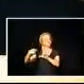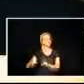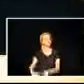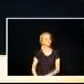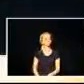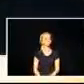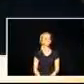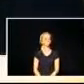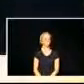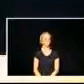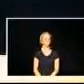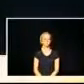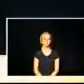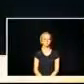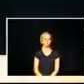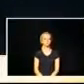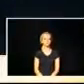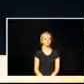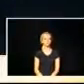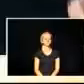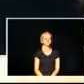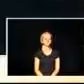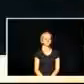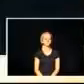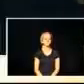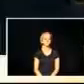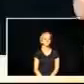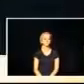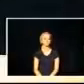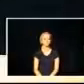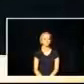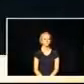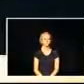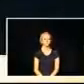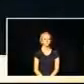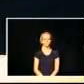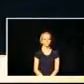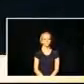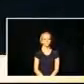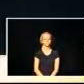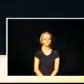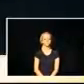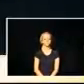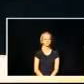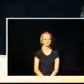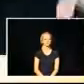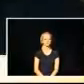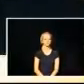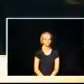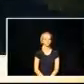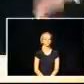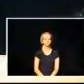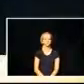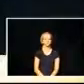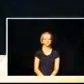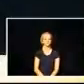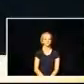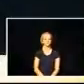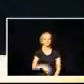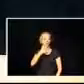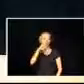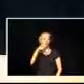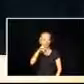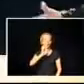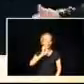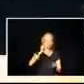assim, mente pequena na política. Veja aí o caso da Copa agora. Então, uma propaganda enorme